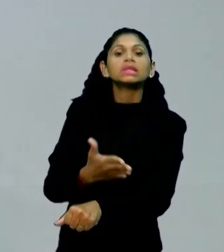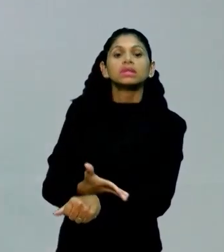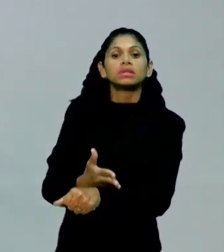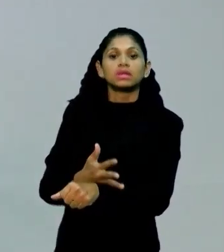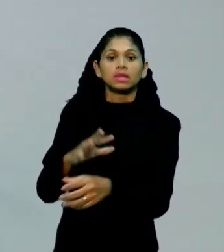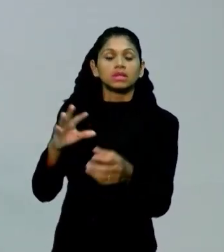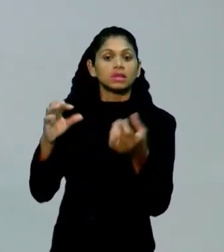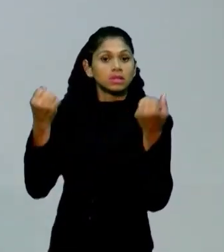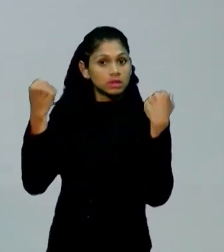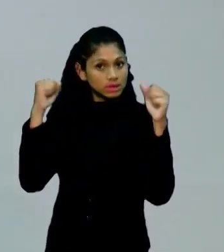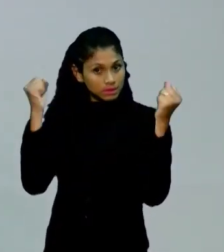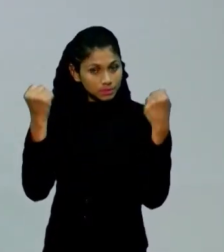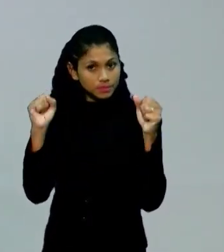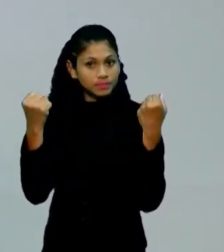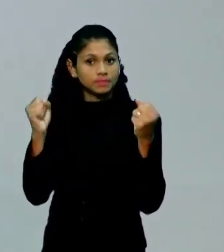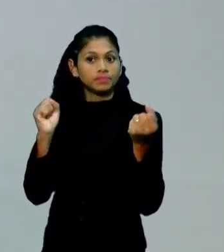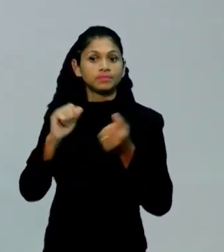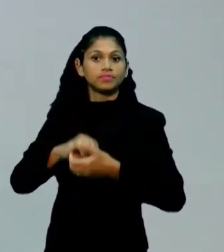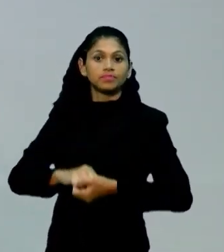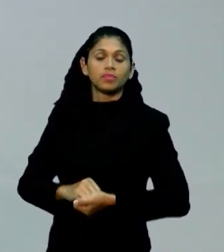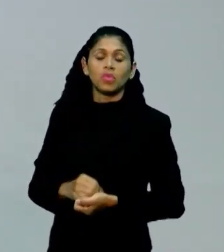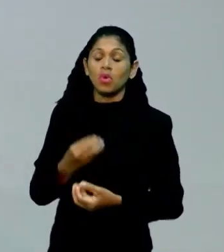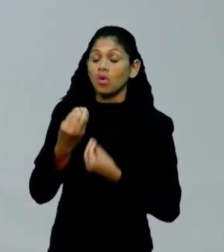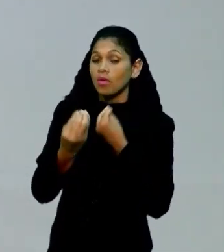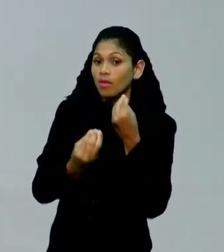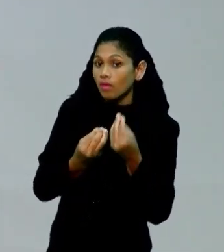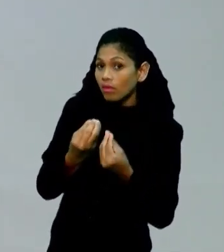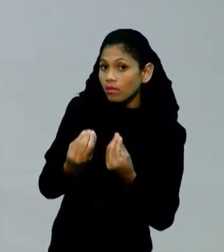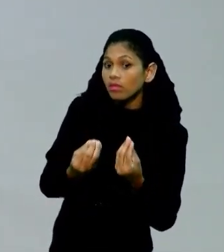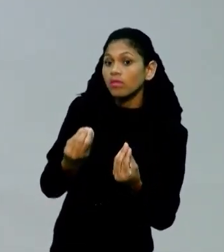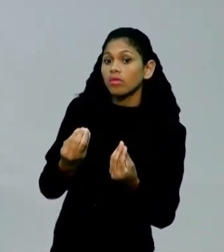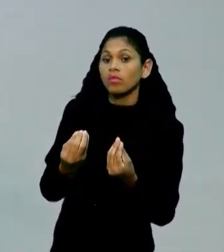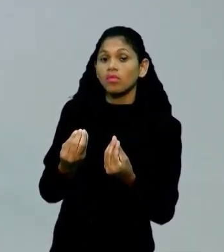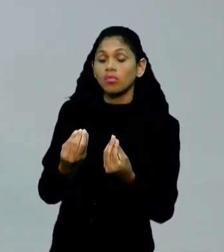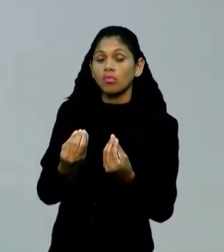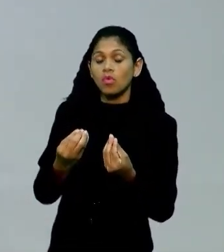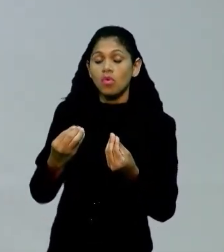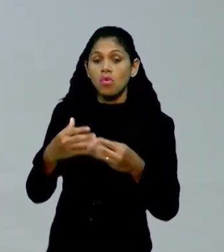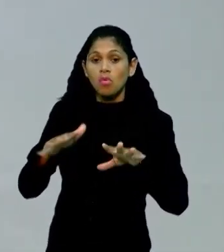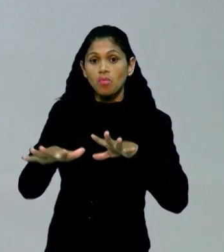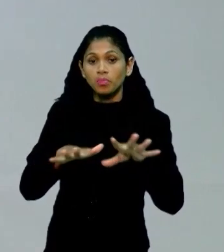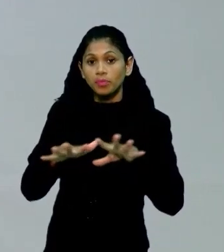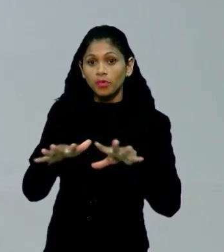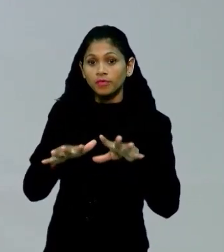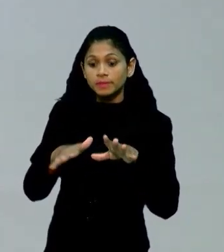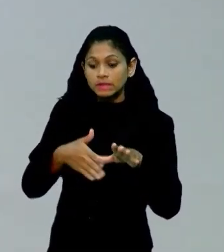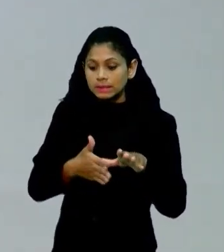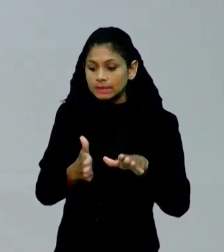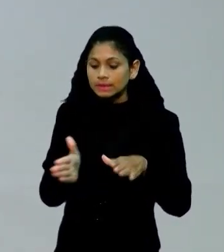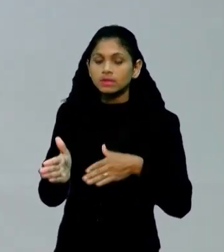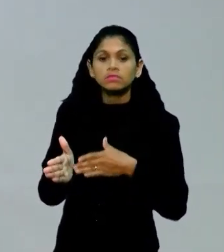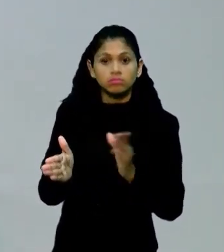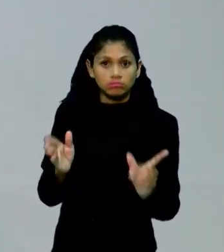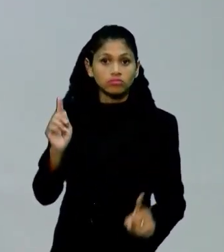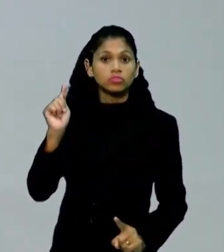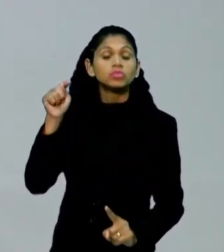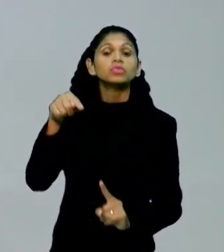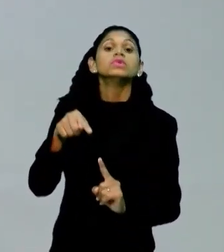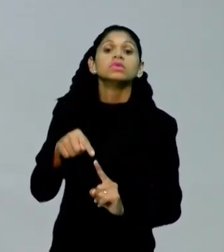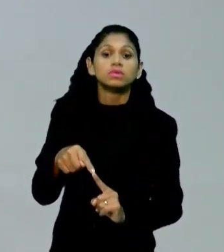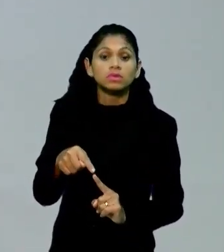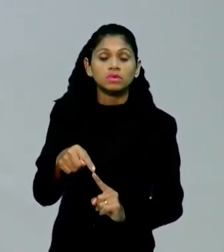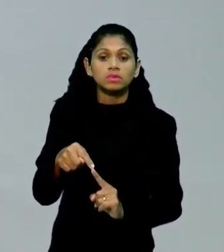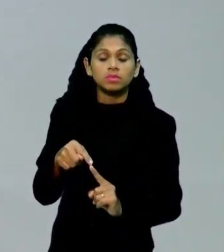sentido então é como é que o movimento dá sentido às relações que a gente desenvolve aqui de forma bem